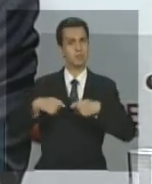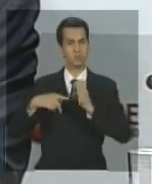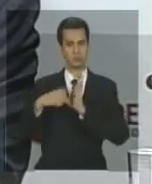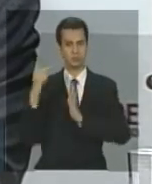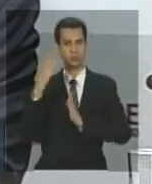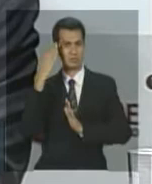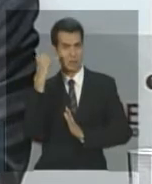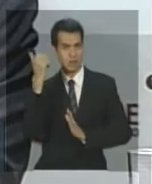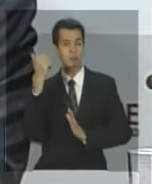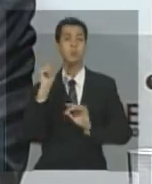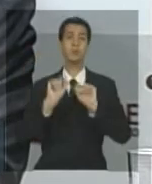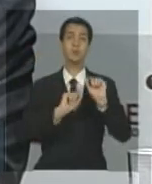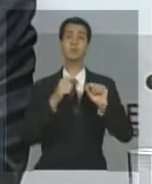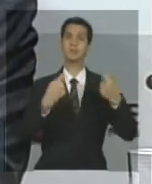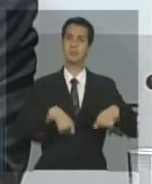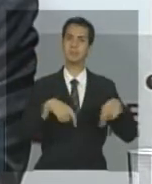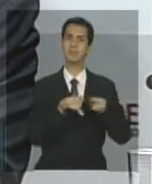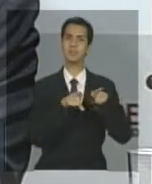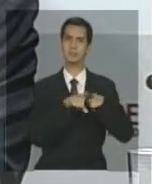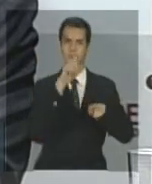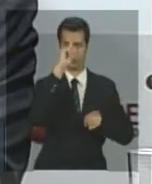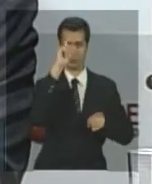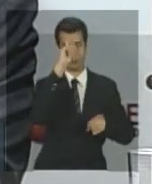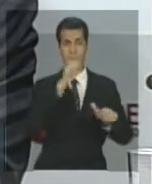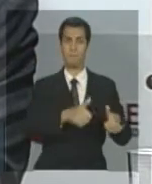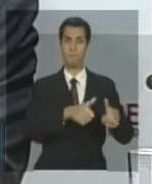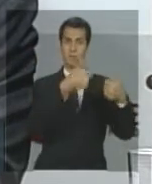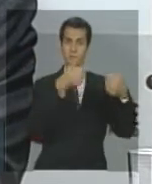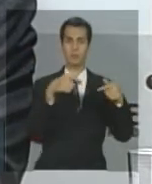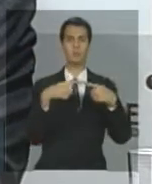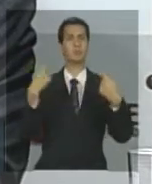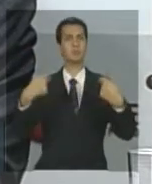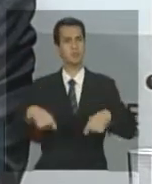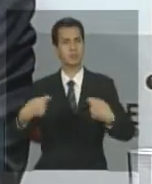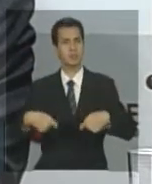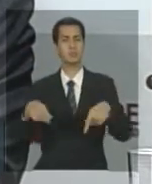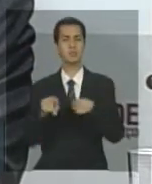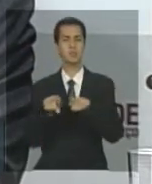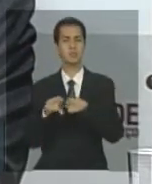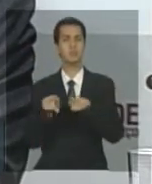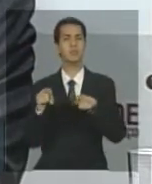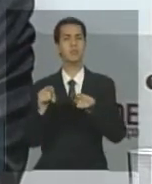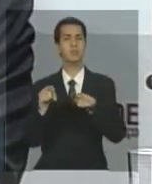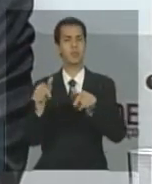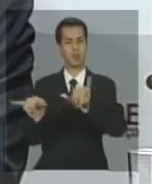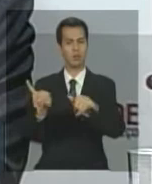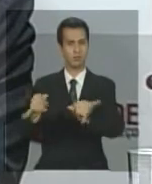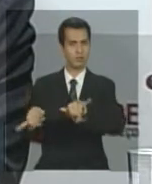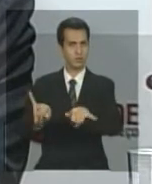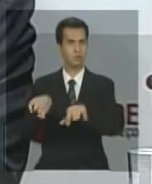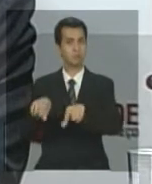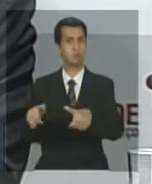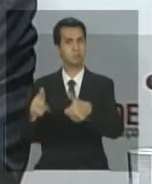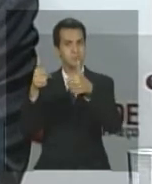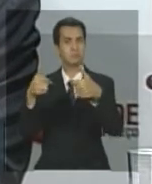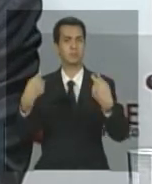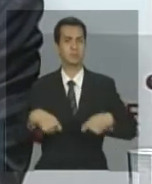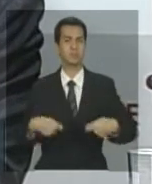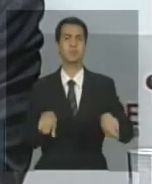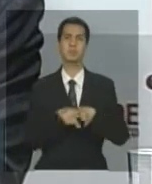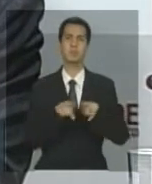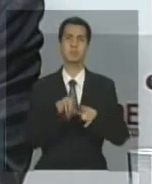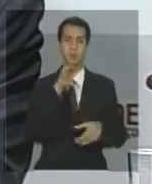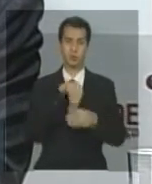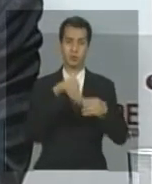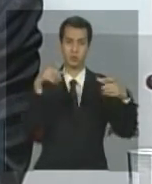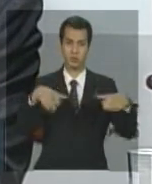qualidade, você tem que melhorar o laboratório, você tem que melhorar o sistema de informação naquele sistema local de saúde, você